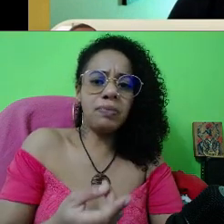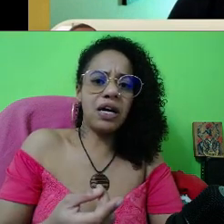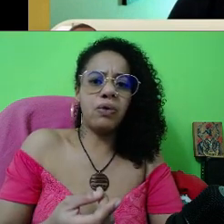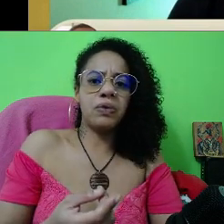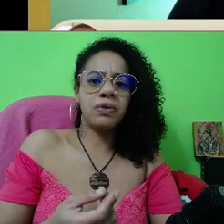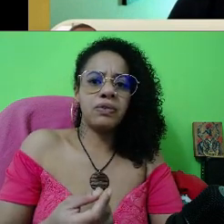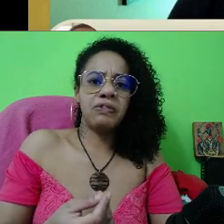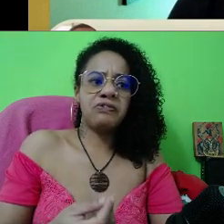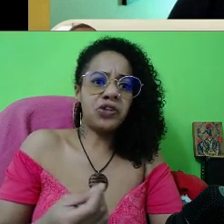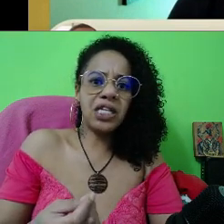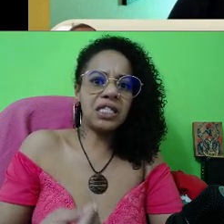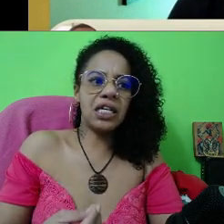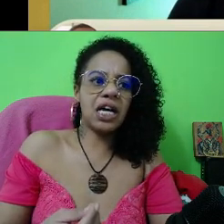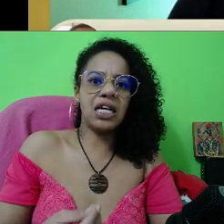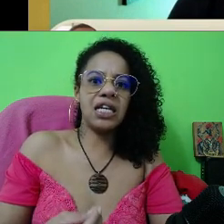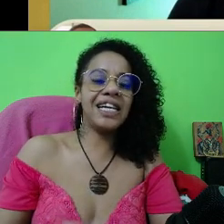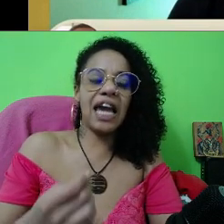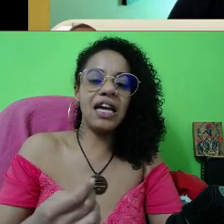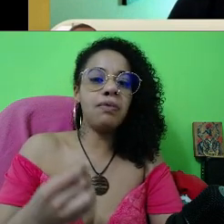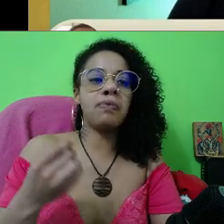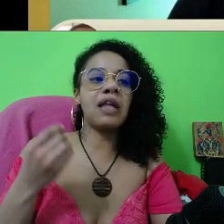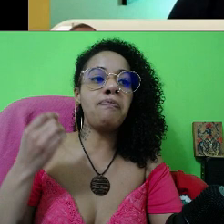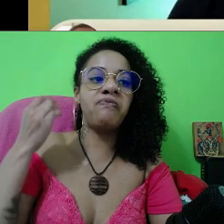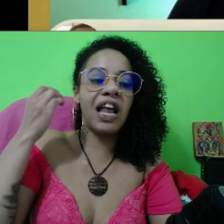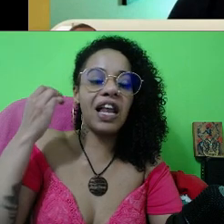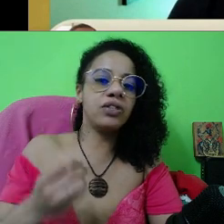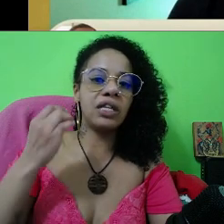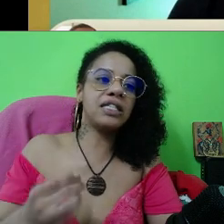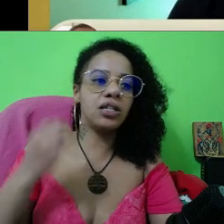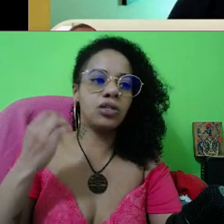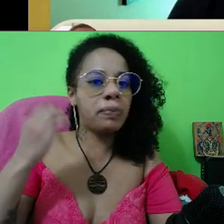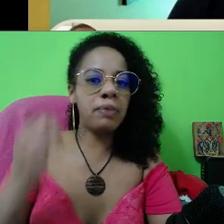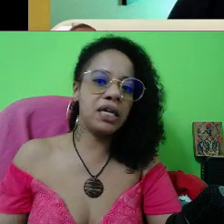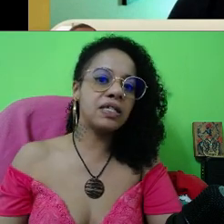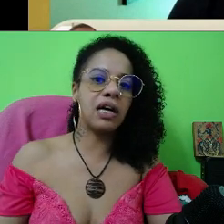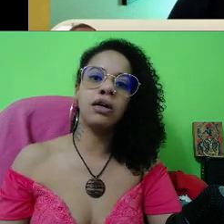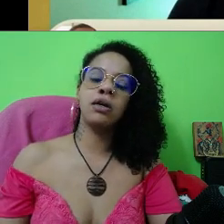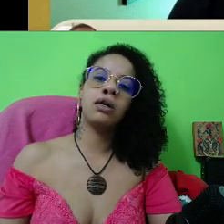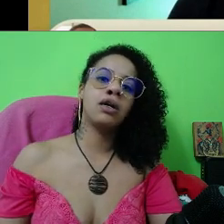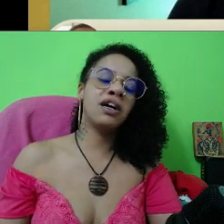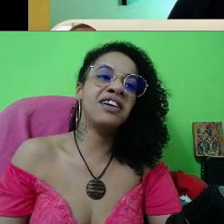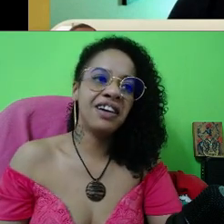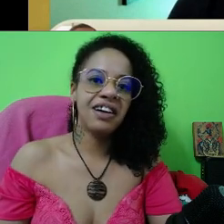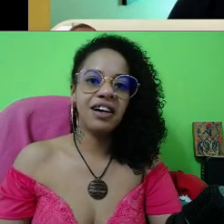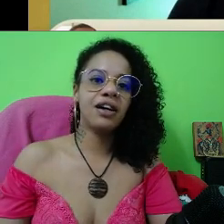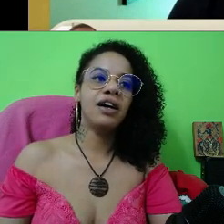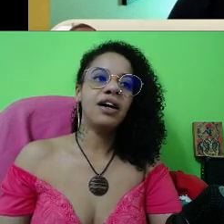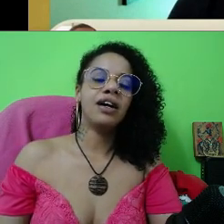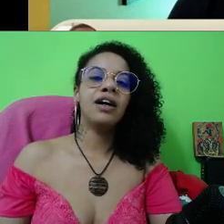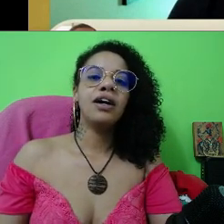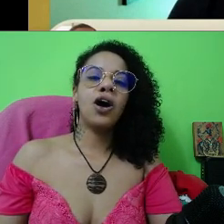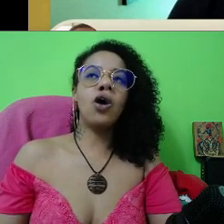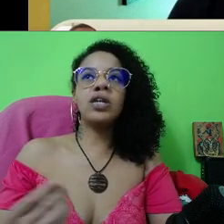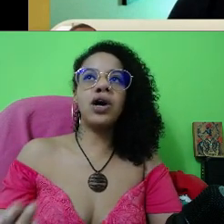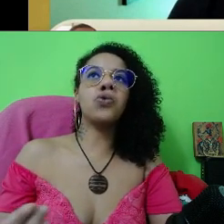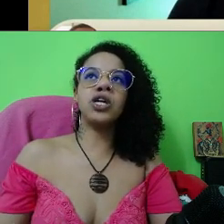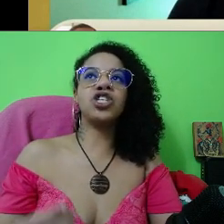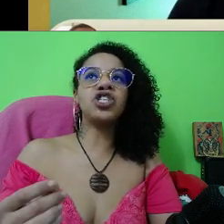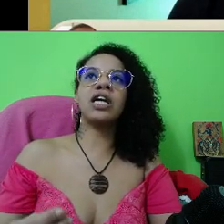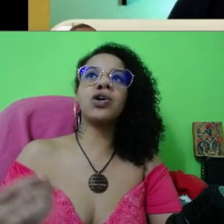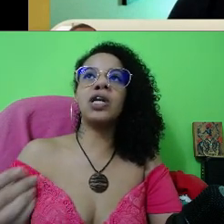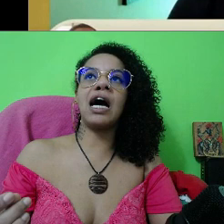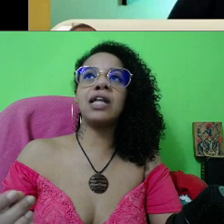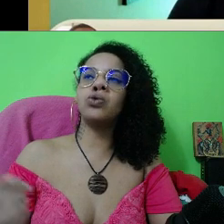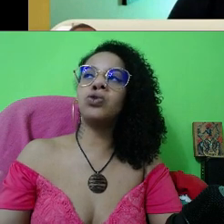é isso amigão cara ninguém tá falando dessa tua premissa ou